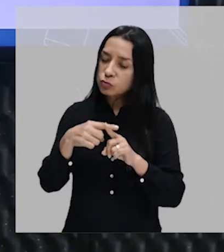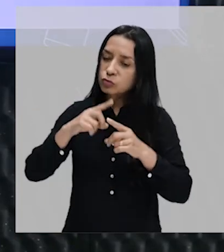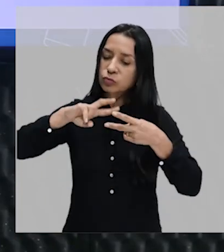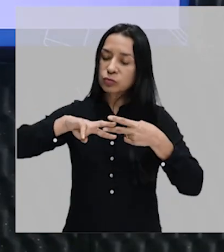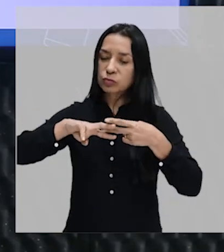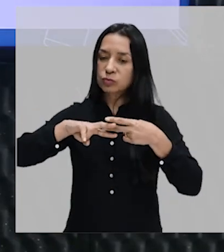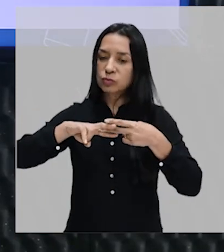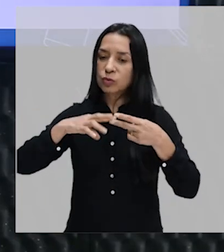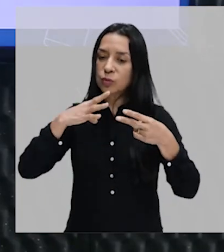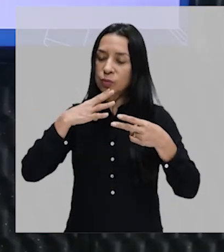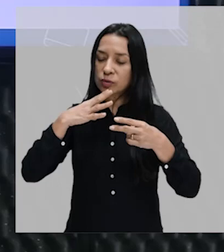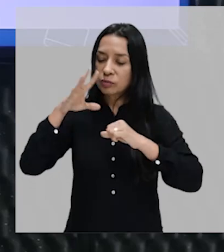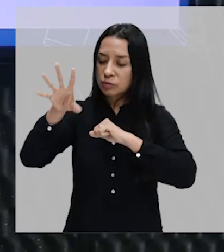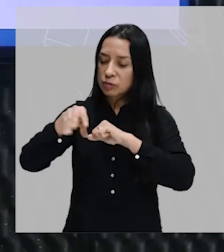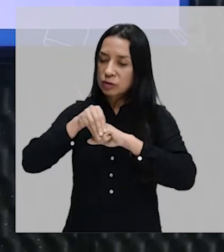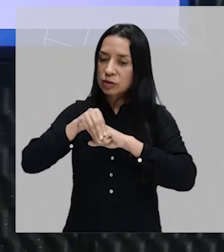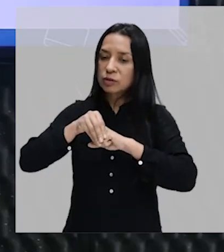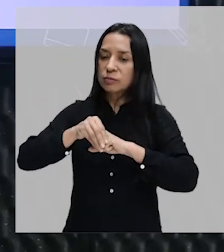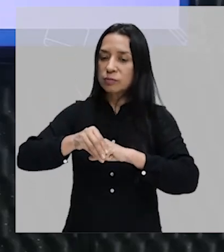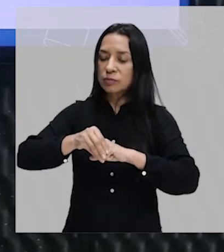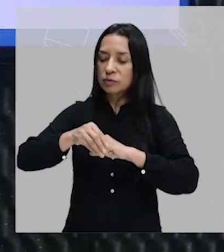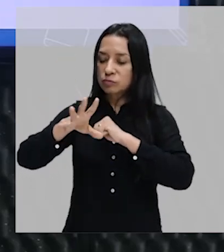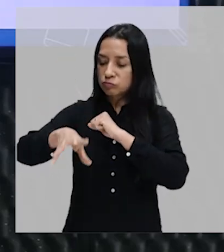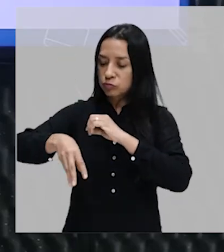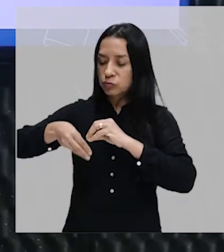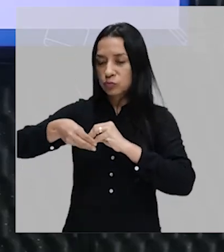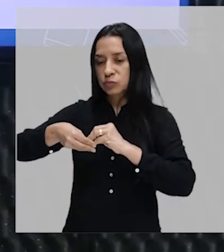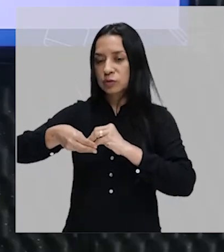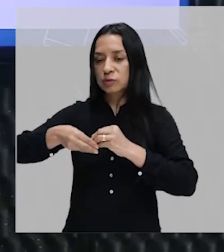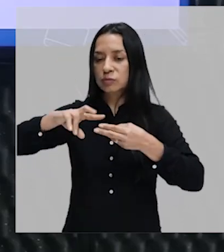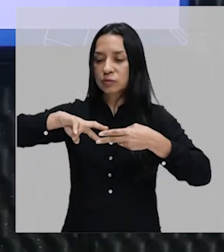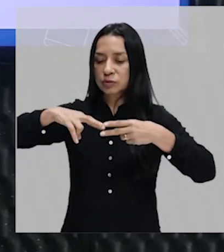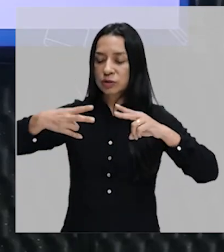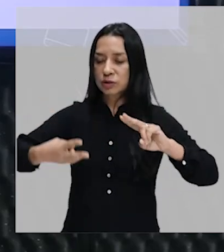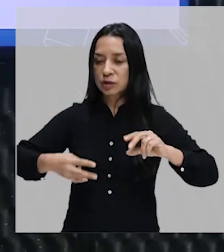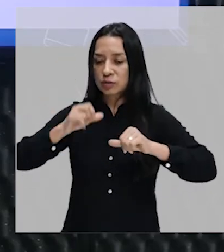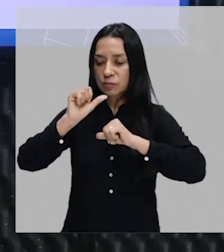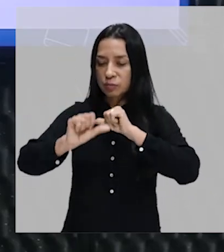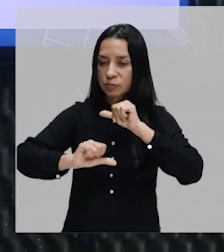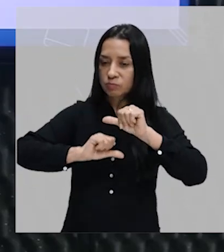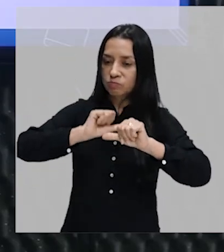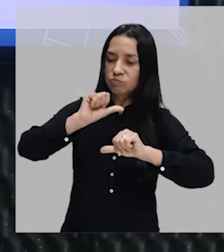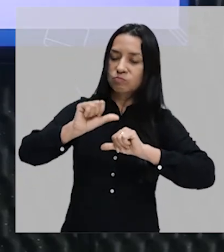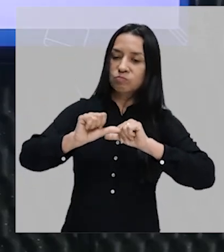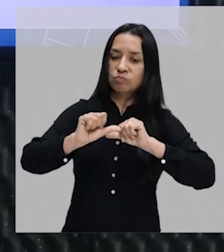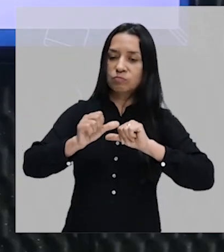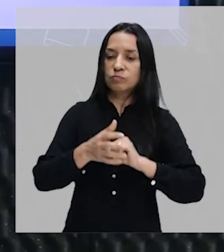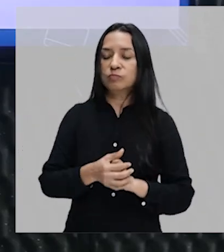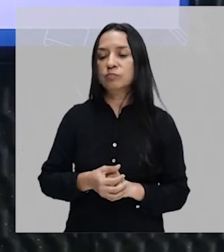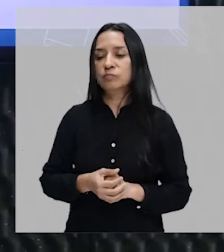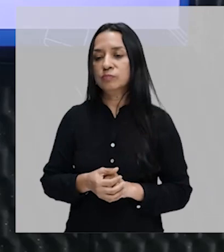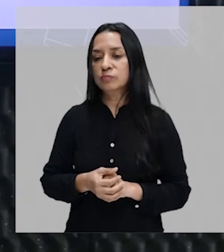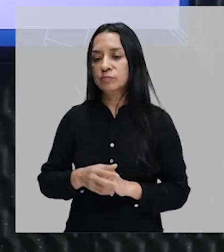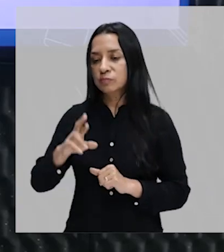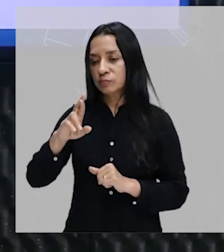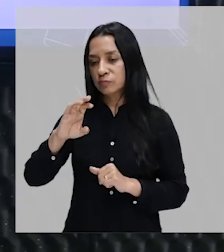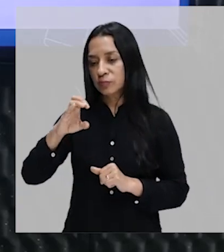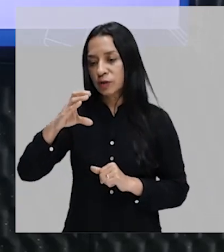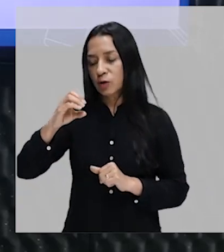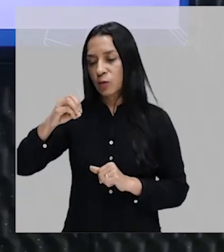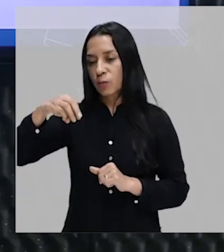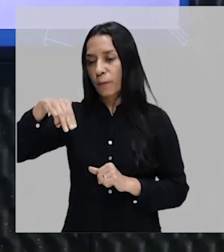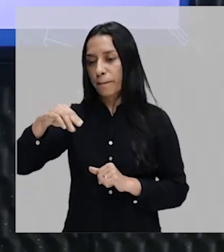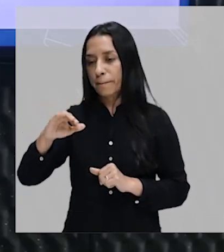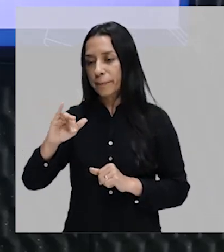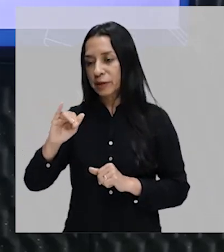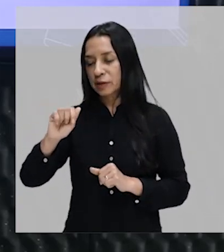trazendo conhecimentos da genética, como conhecimento sobre as mutações, conhecimento sobre a recombinação genética, ou